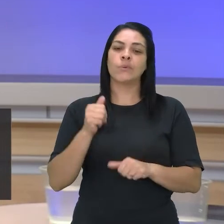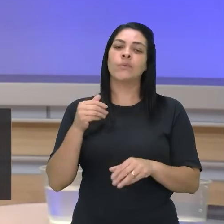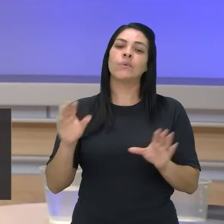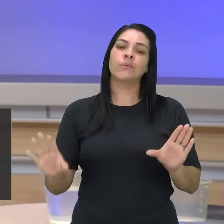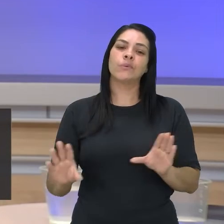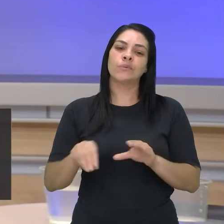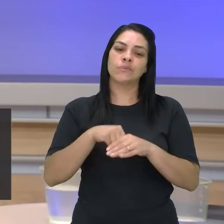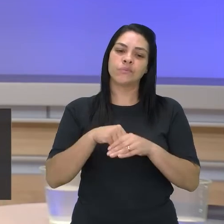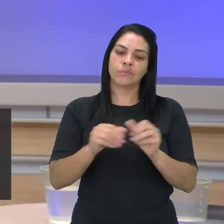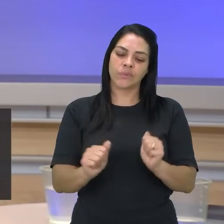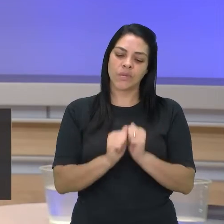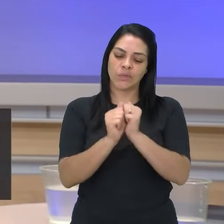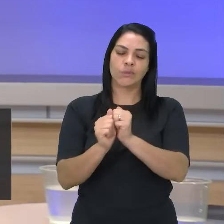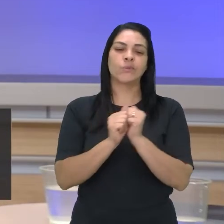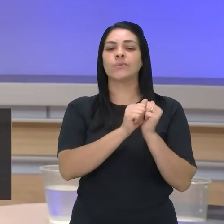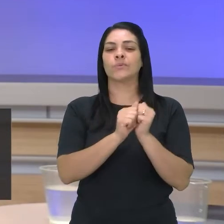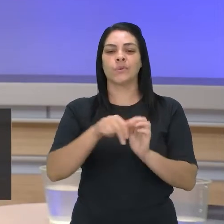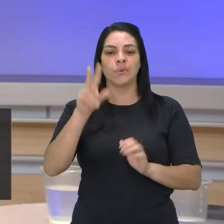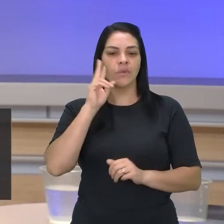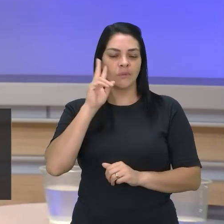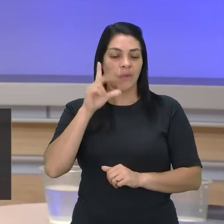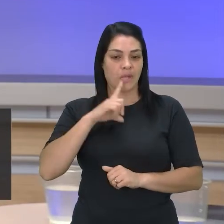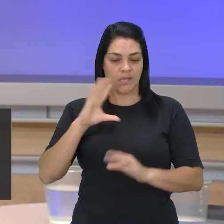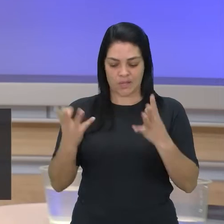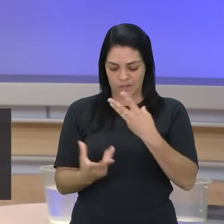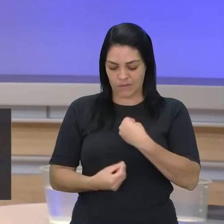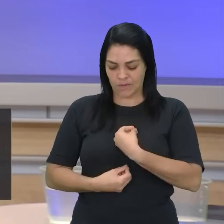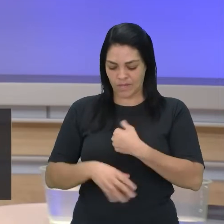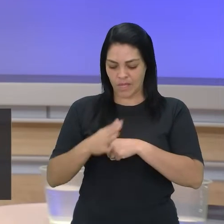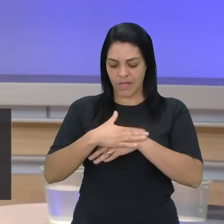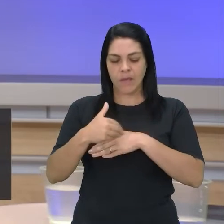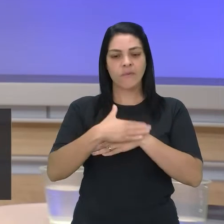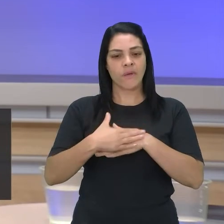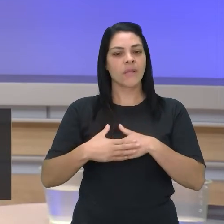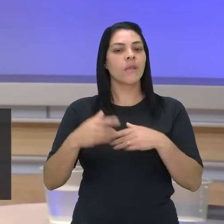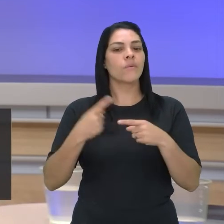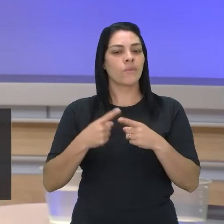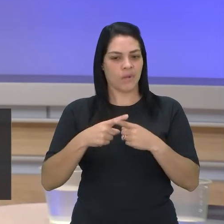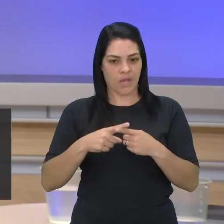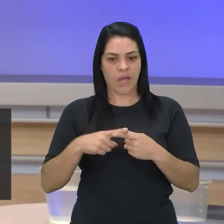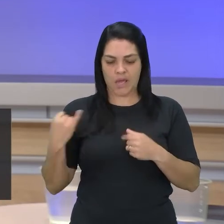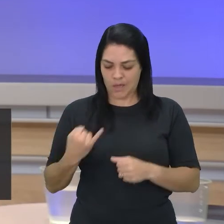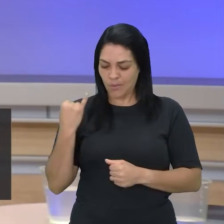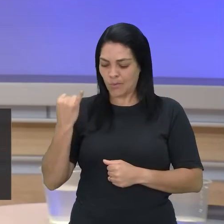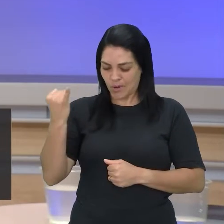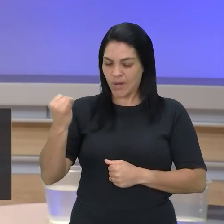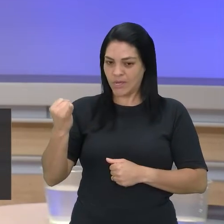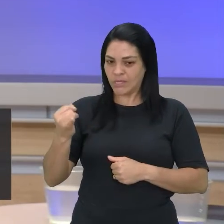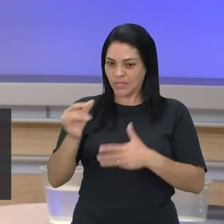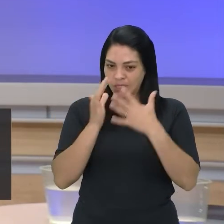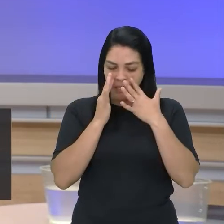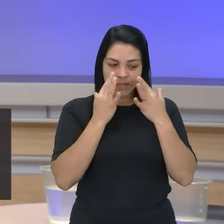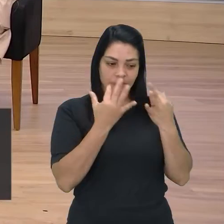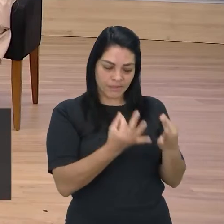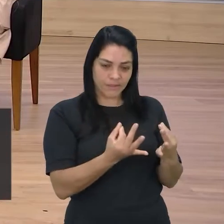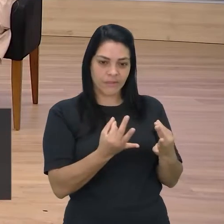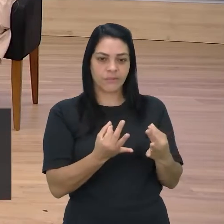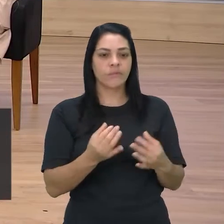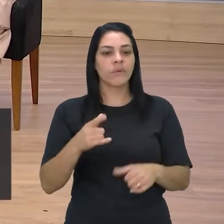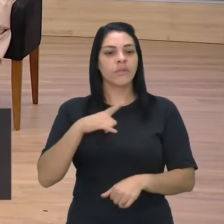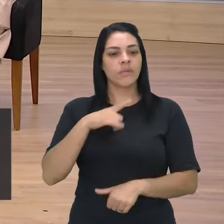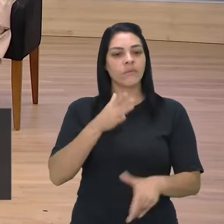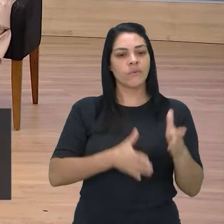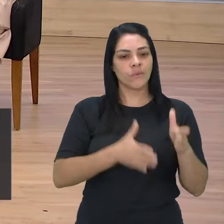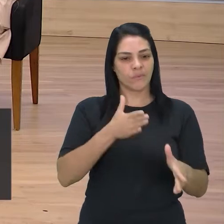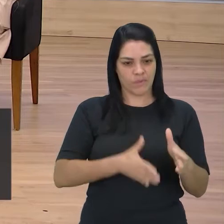tem afeto, isso também tem acolhimento, essa escuta é muito importante. Isso vem... Em uma época que a gente sai